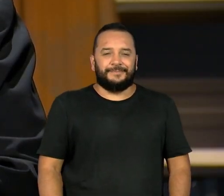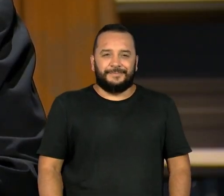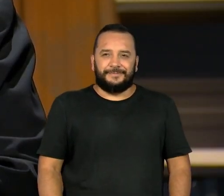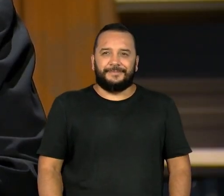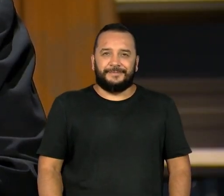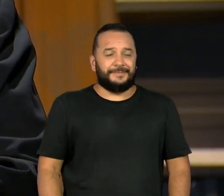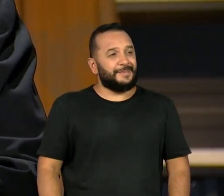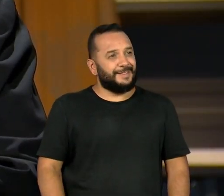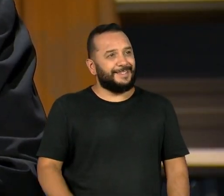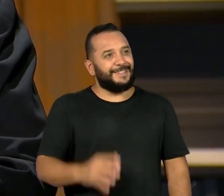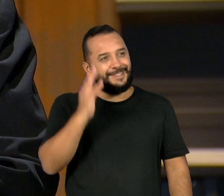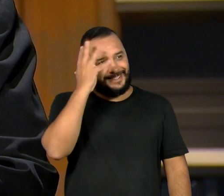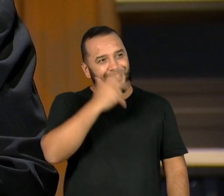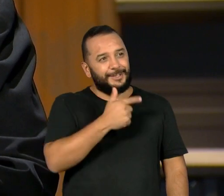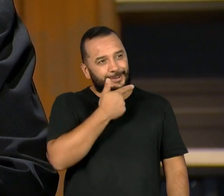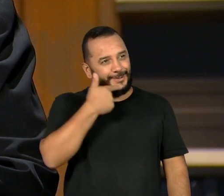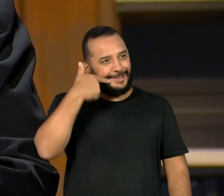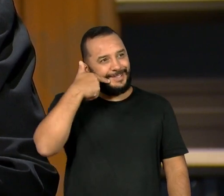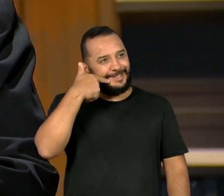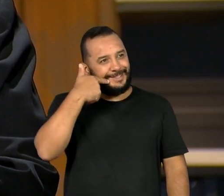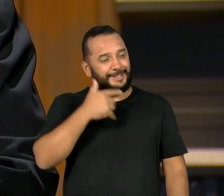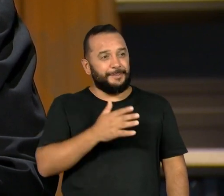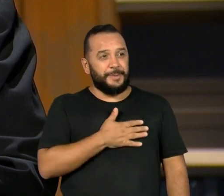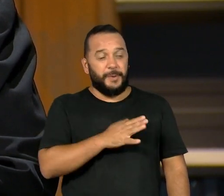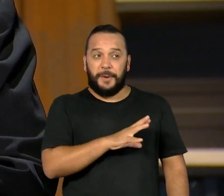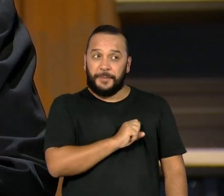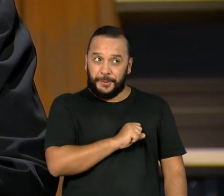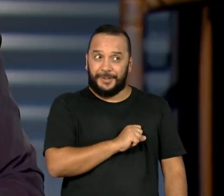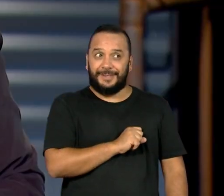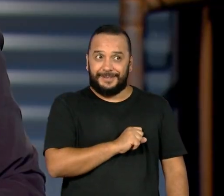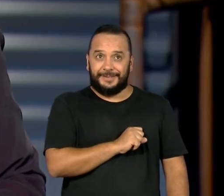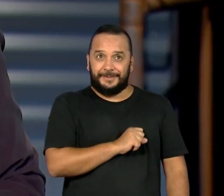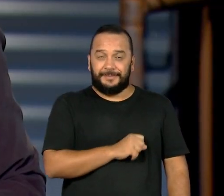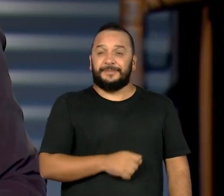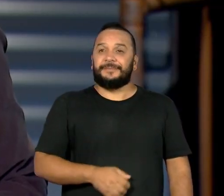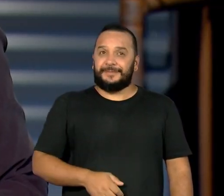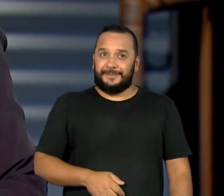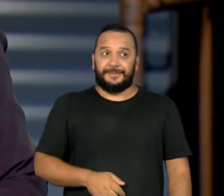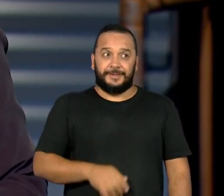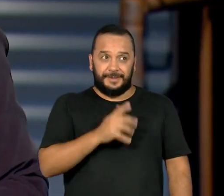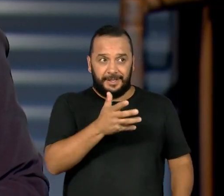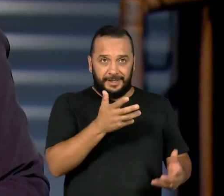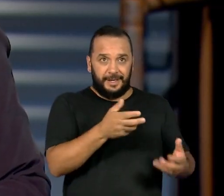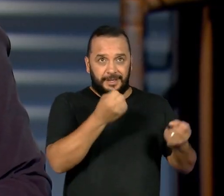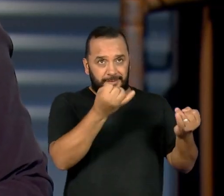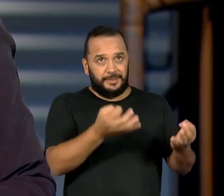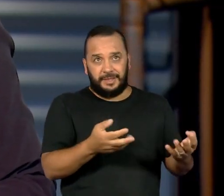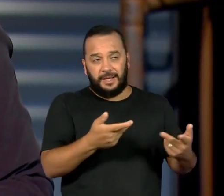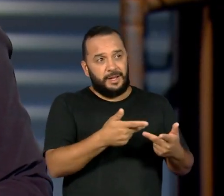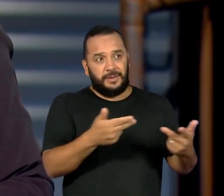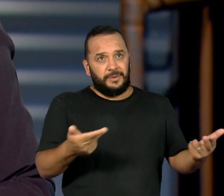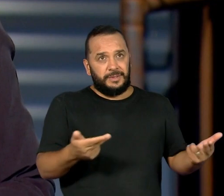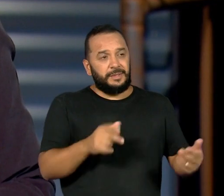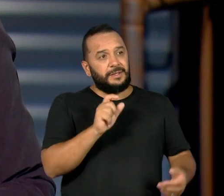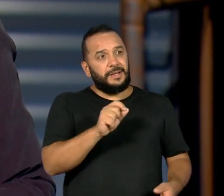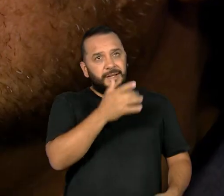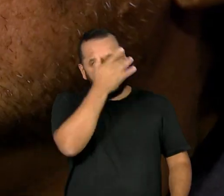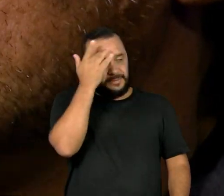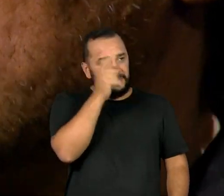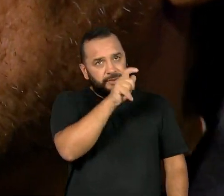Que lindo esse sorriso aí, quando você falou do seu amor, hein? E só? Você quer contar um pouco quem é essa